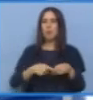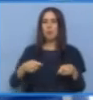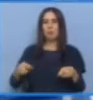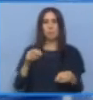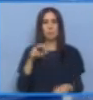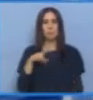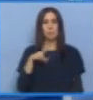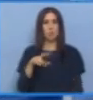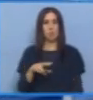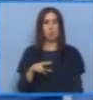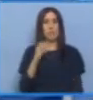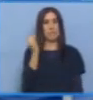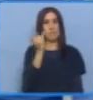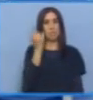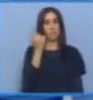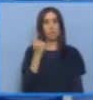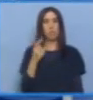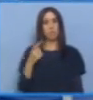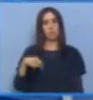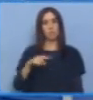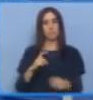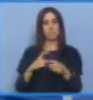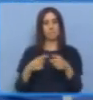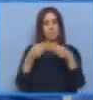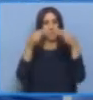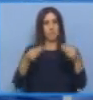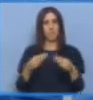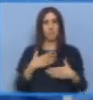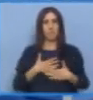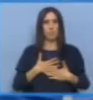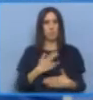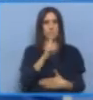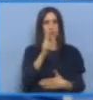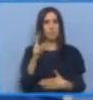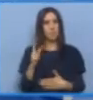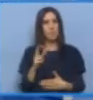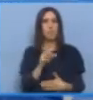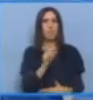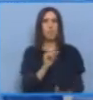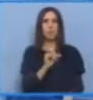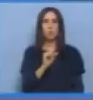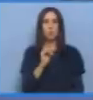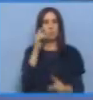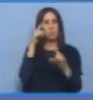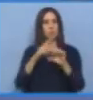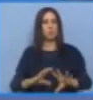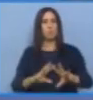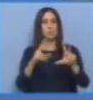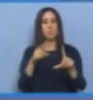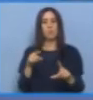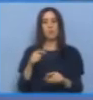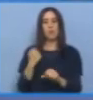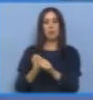Portugal, de uma das entidades da nossa plataforma de voluntariado missionário, que são os Leigos para o Desenvolvimento, que iniciam a sua